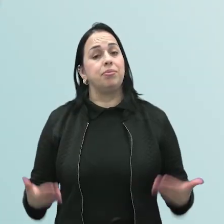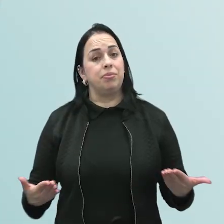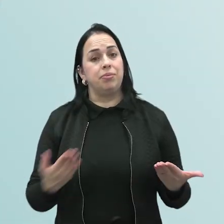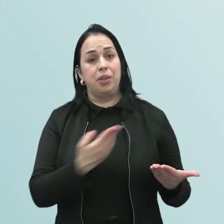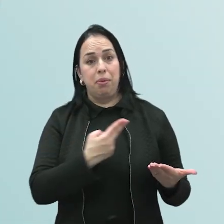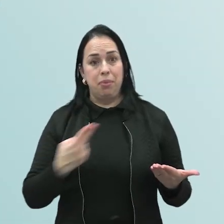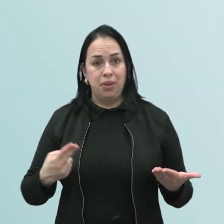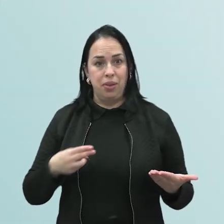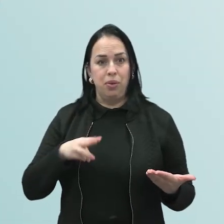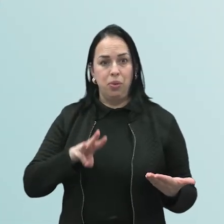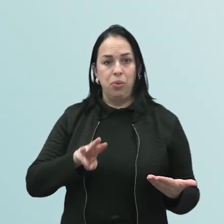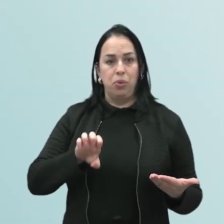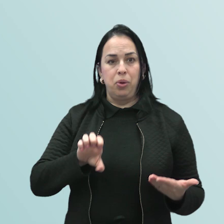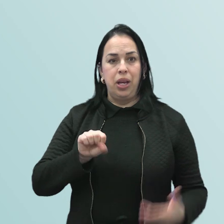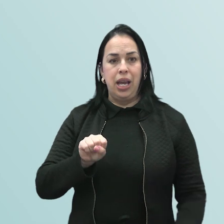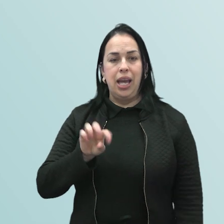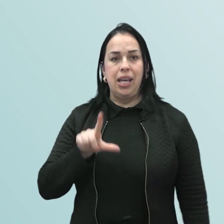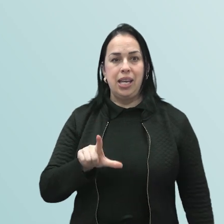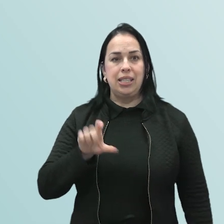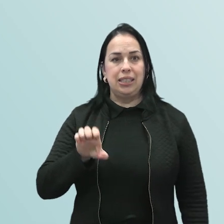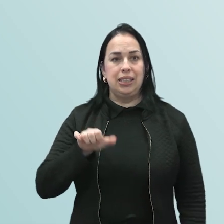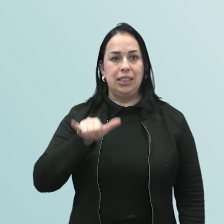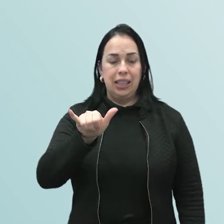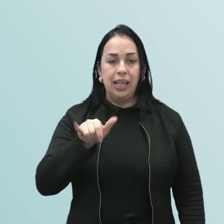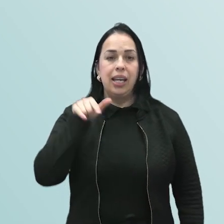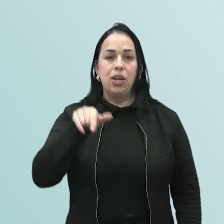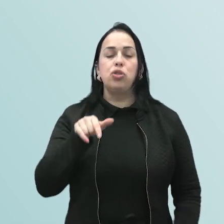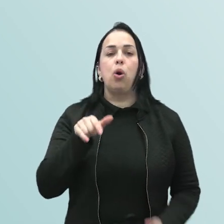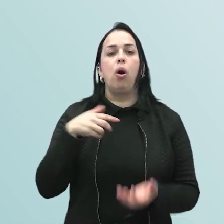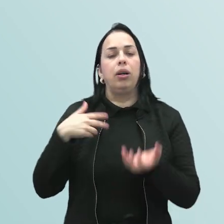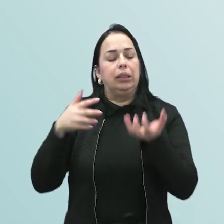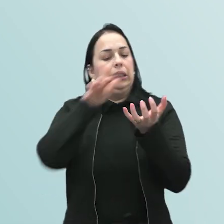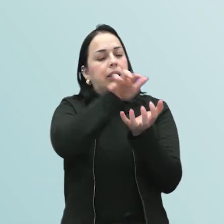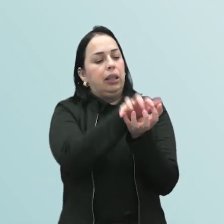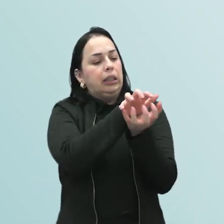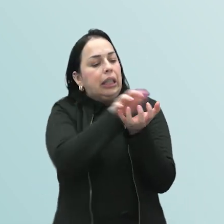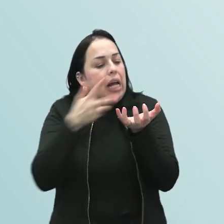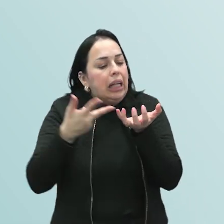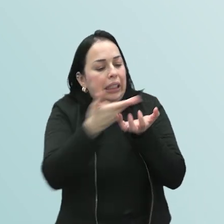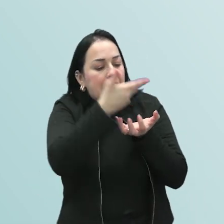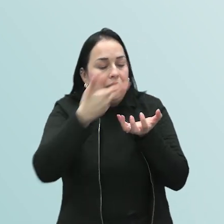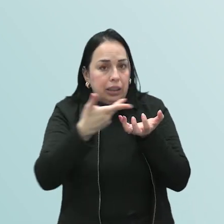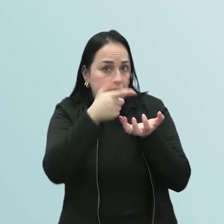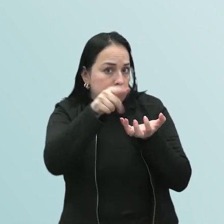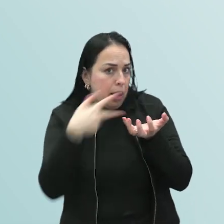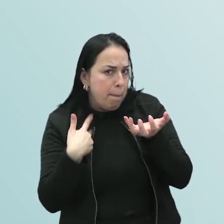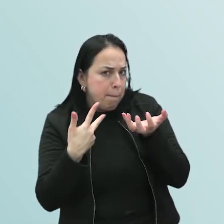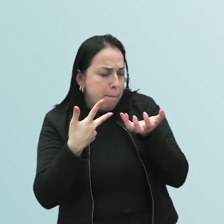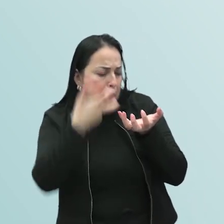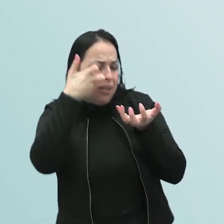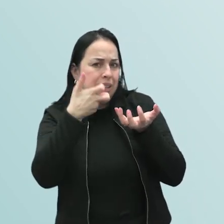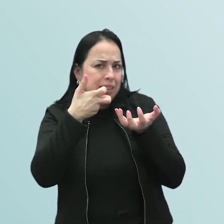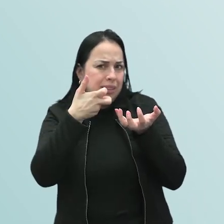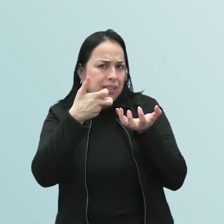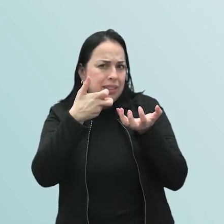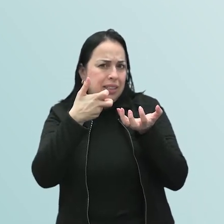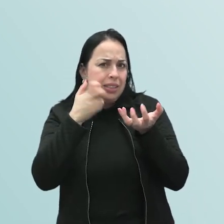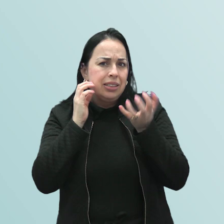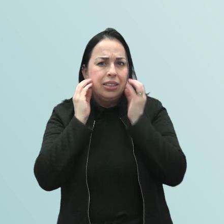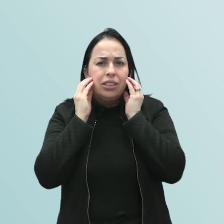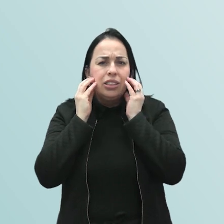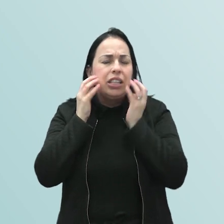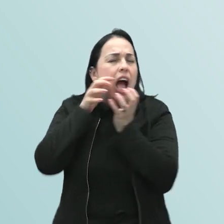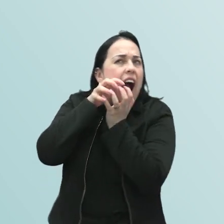nome é Dr. Wesley Viana, sou cirurgião bucomaxilofacial. Quando você percebe que você tem muito estalo ao